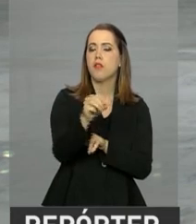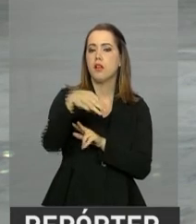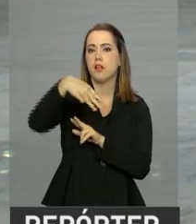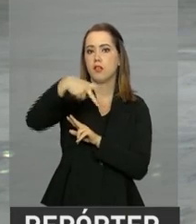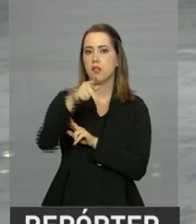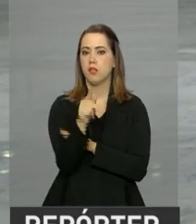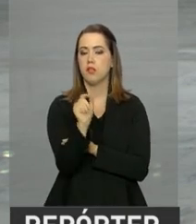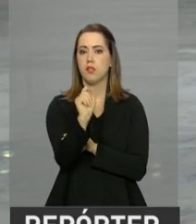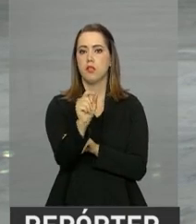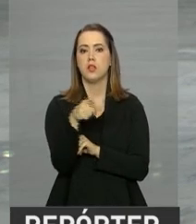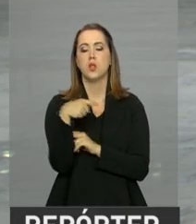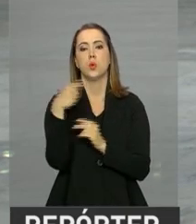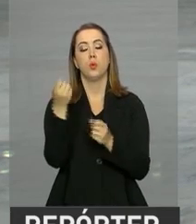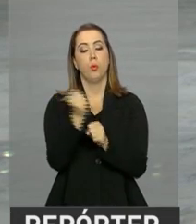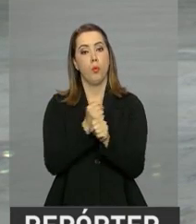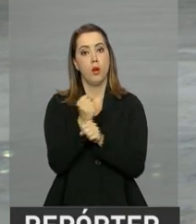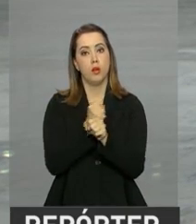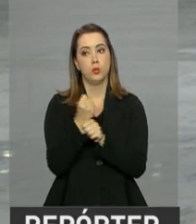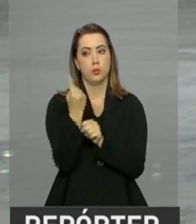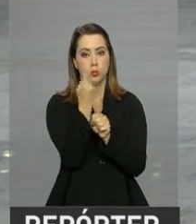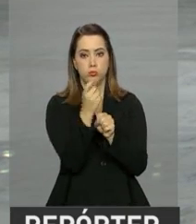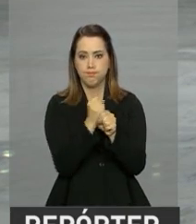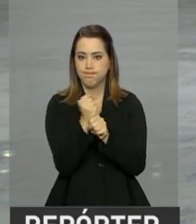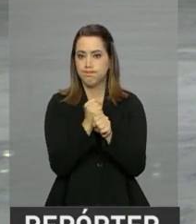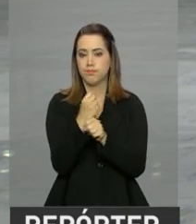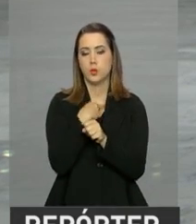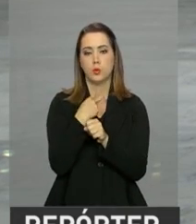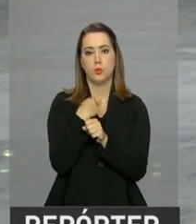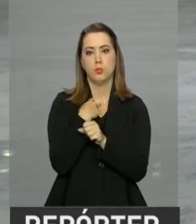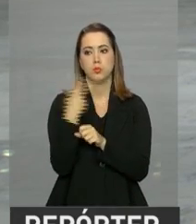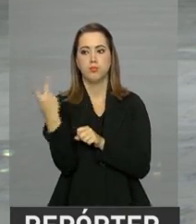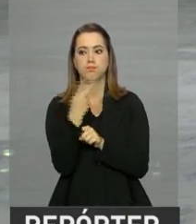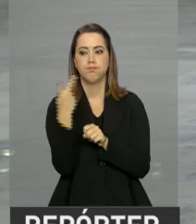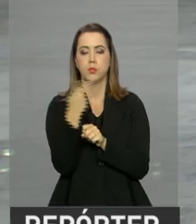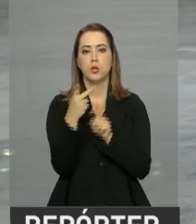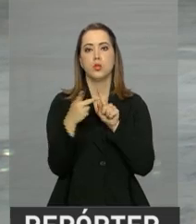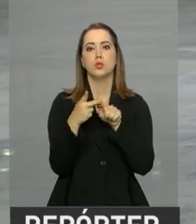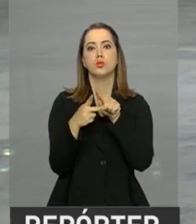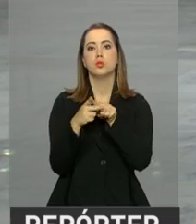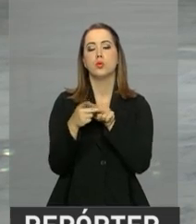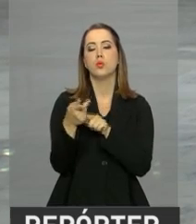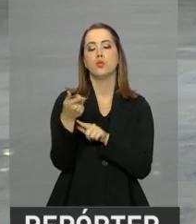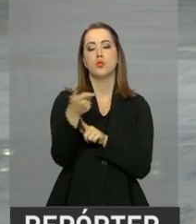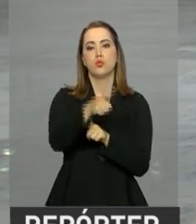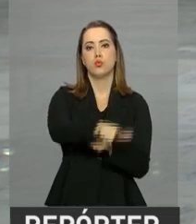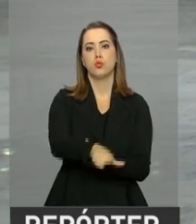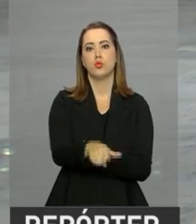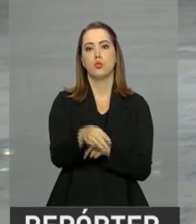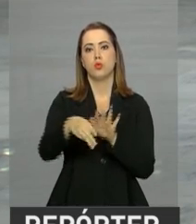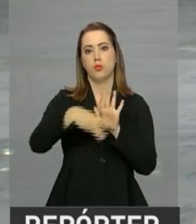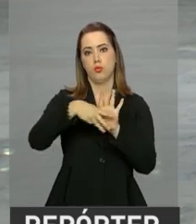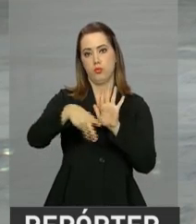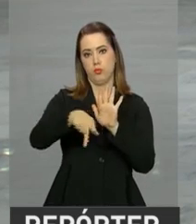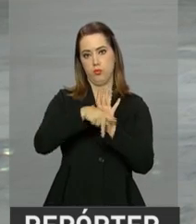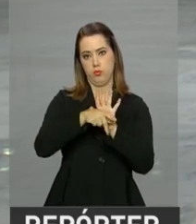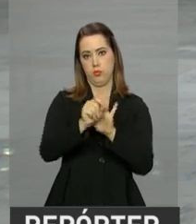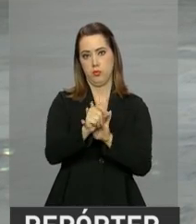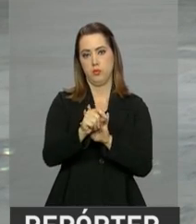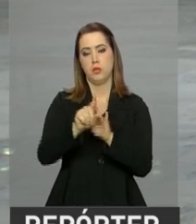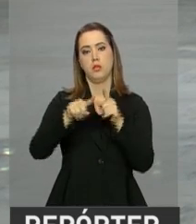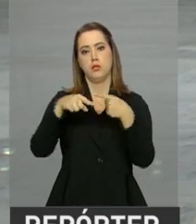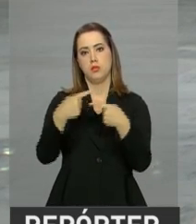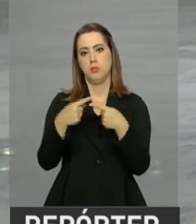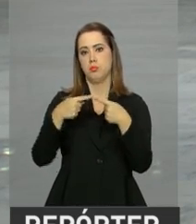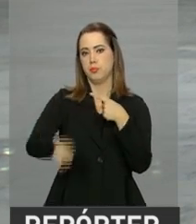medida provisória com o teor daquela que tramitou no Congresso Nacional e não foi aprovada nesse prazo de 120